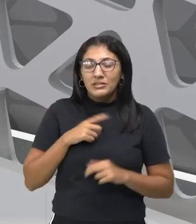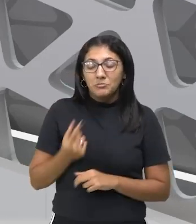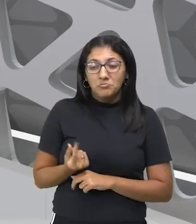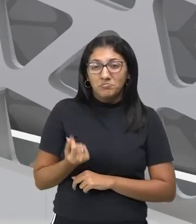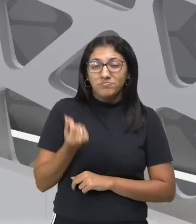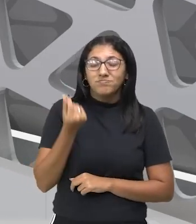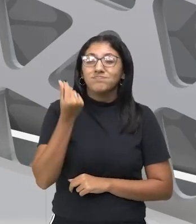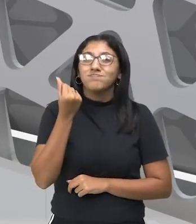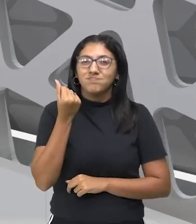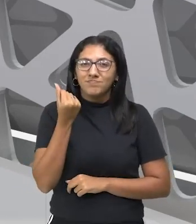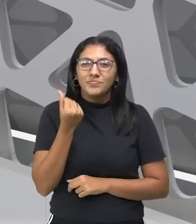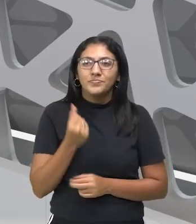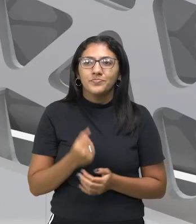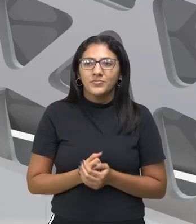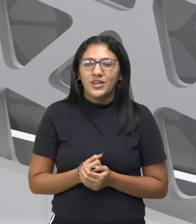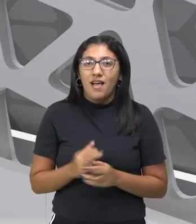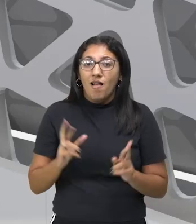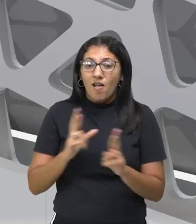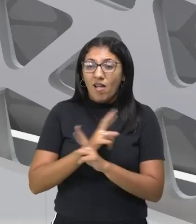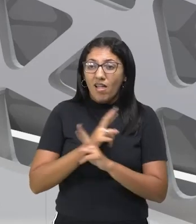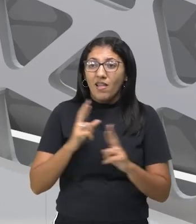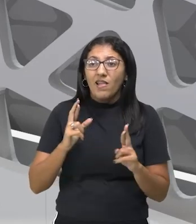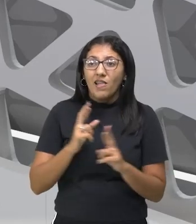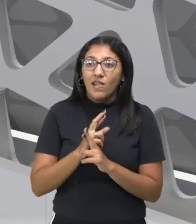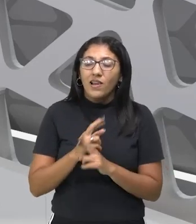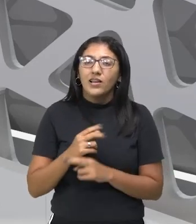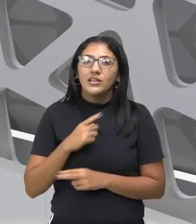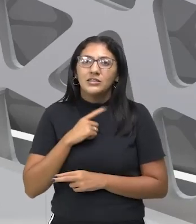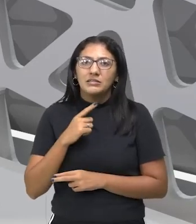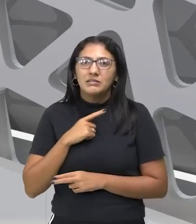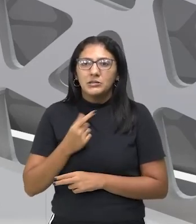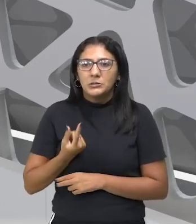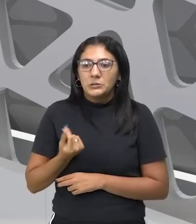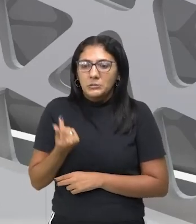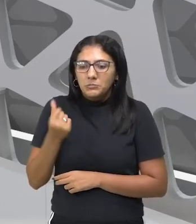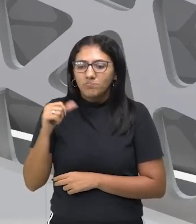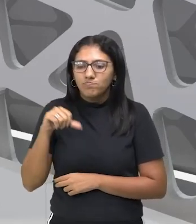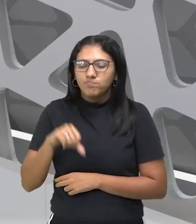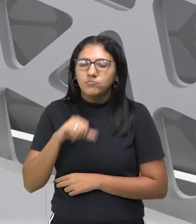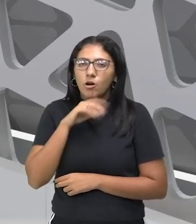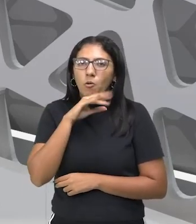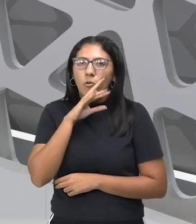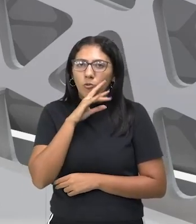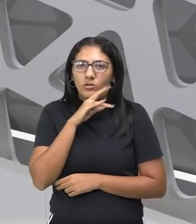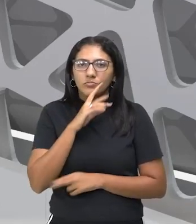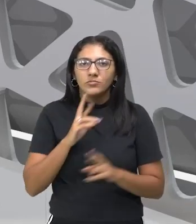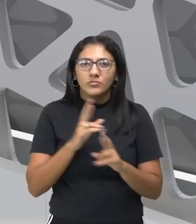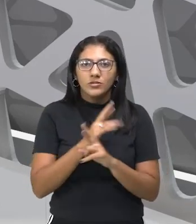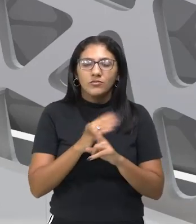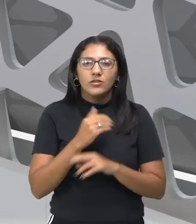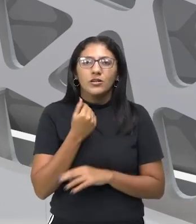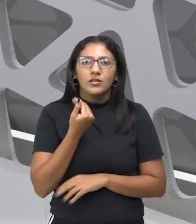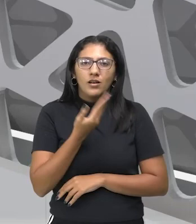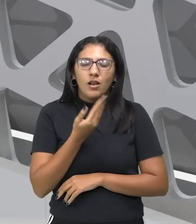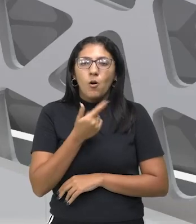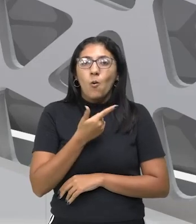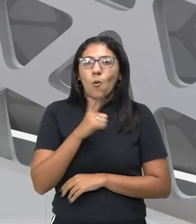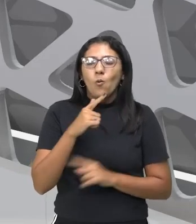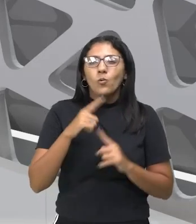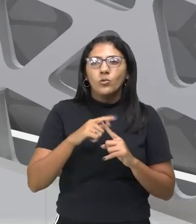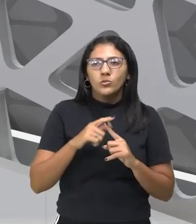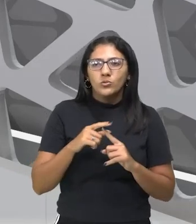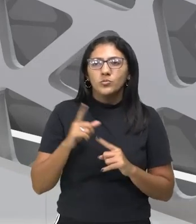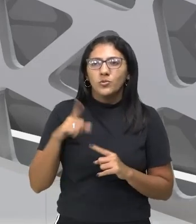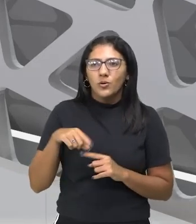muito elevado. Então a relação custo-benefício acabou sendo muito negativo em relação à usina hidrelétrica de Balbina, sendo então